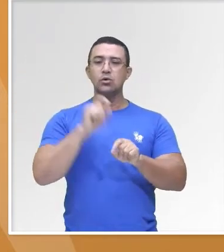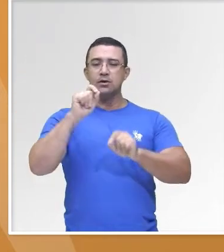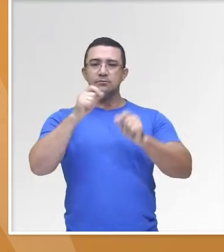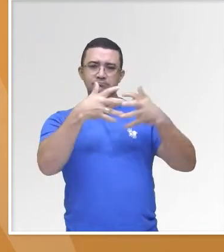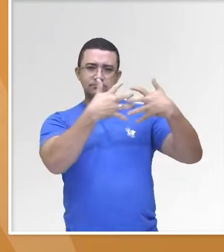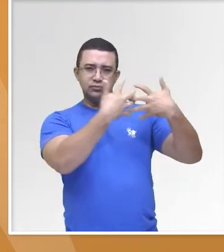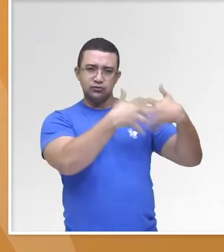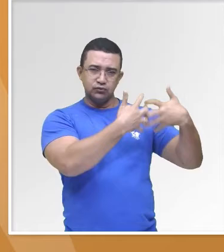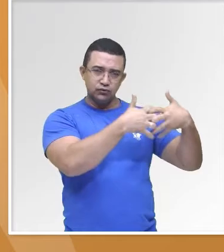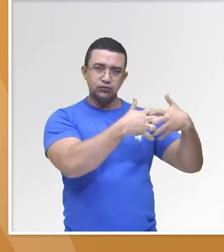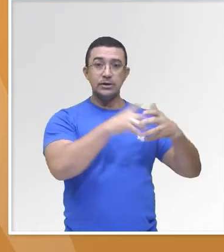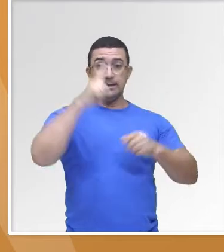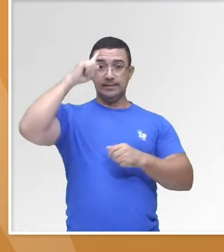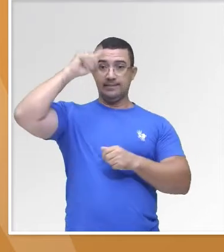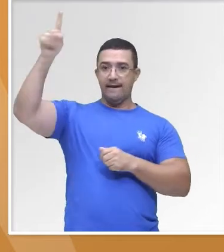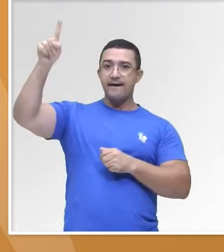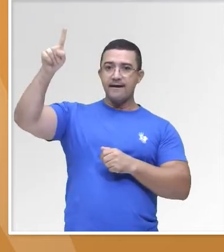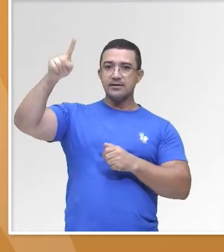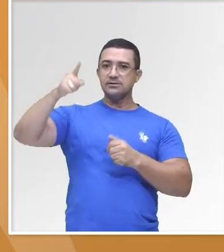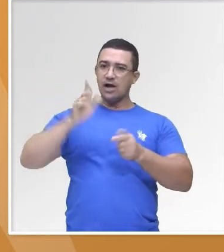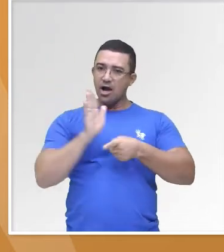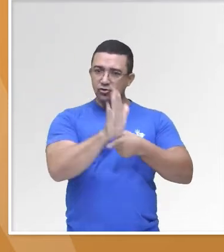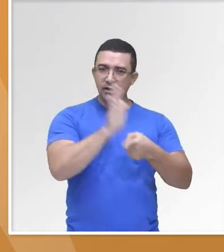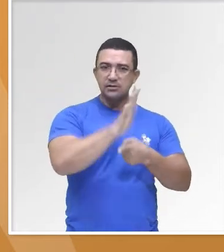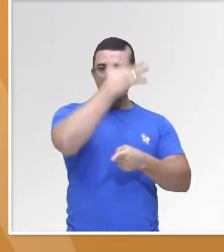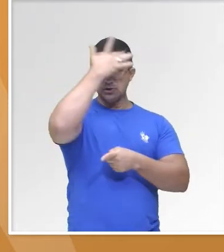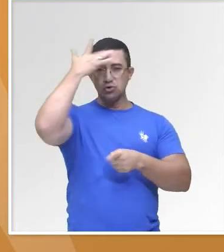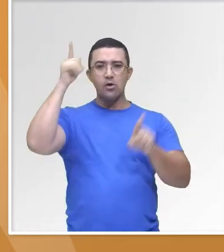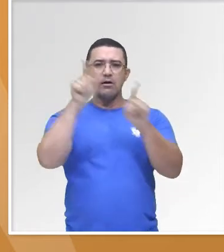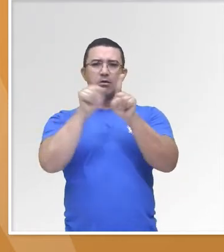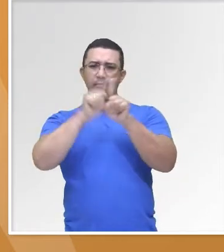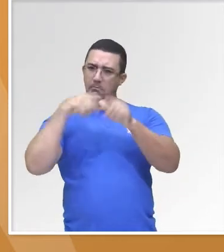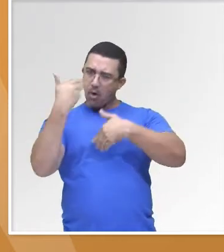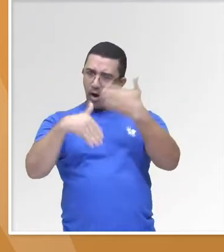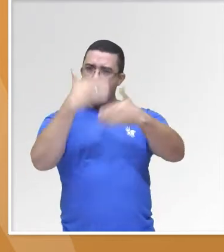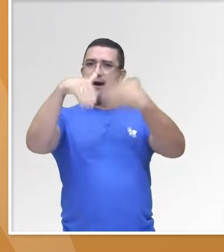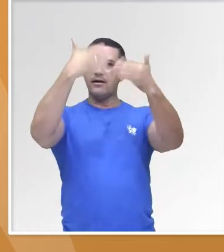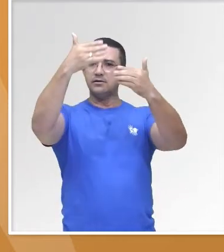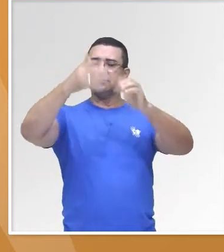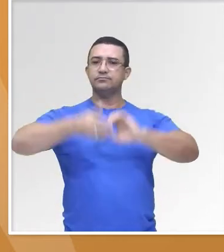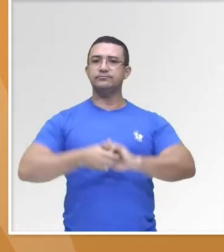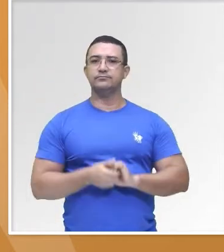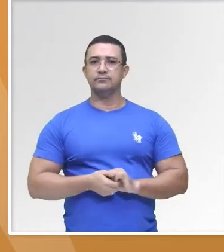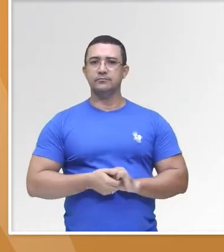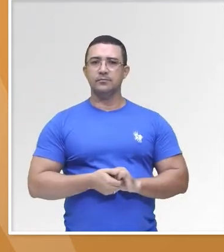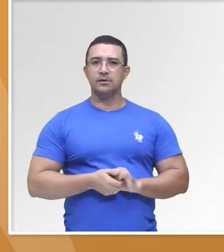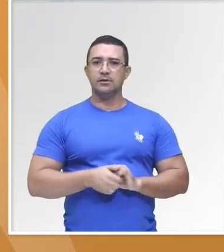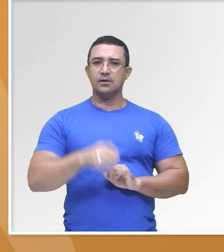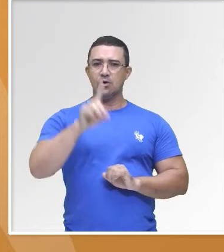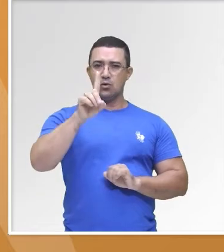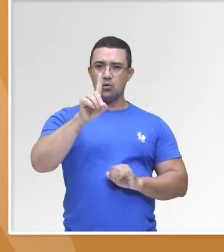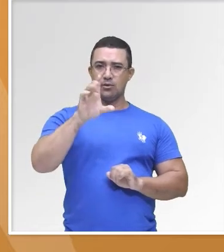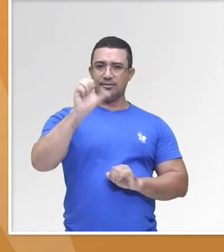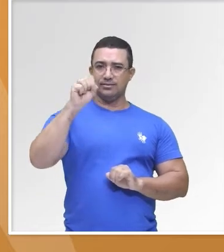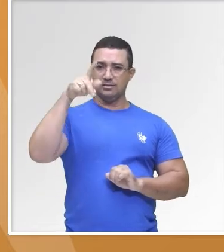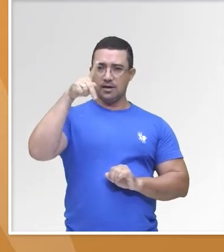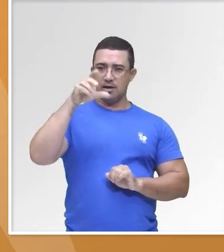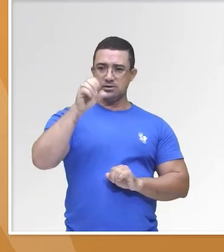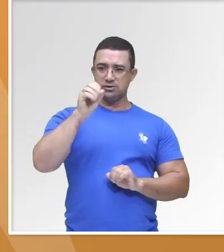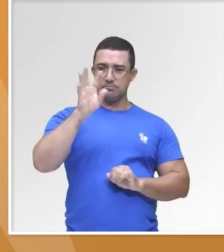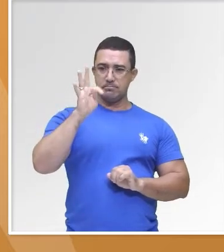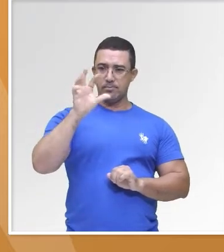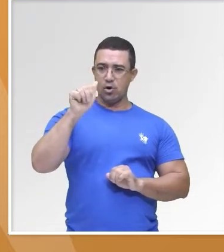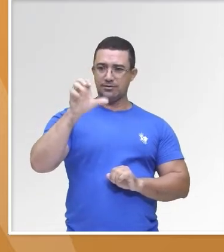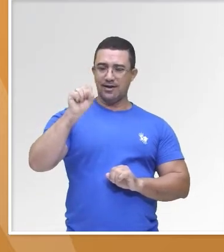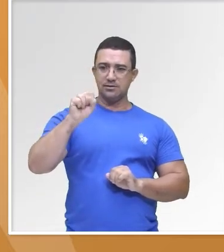o progresso. Então, esses déspotas não eram absolutistas em nenhuma das suas